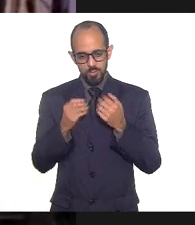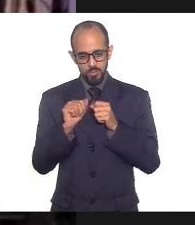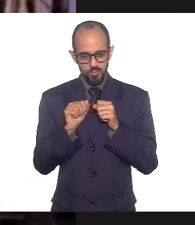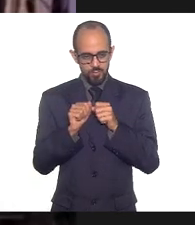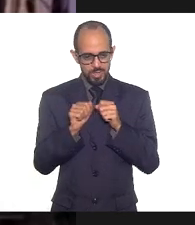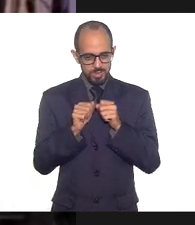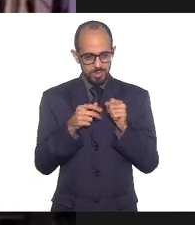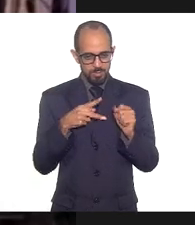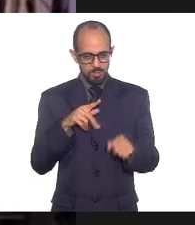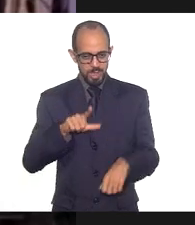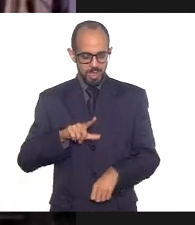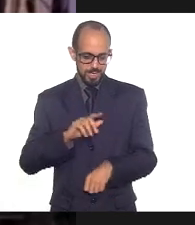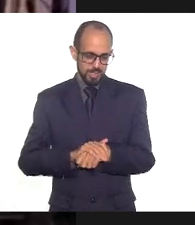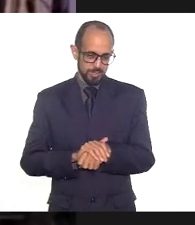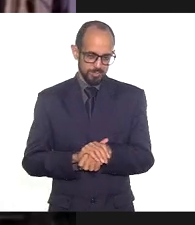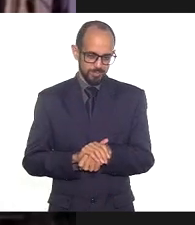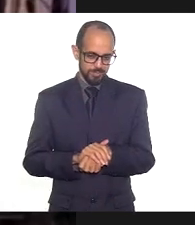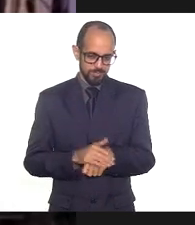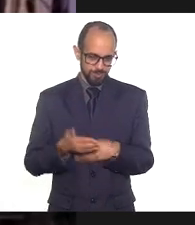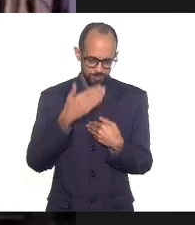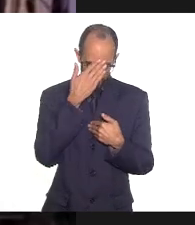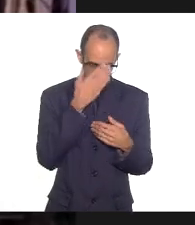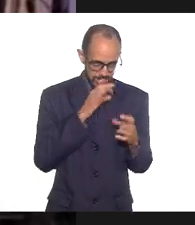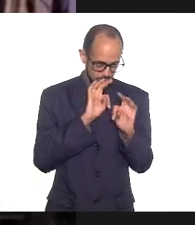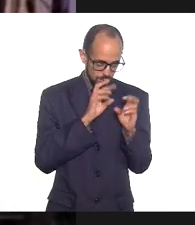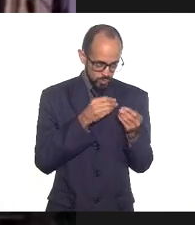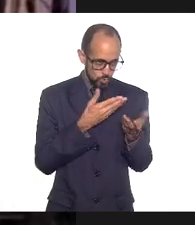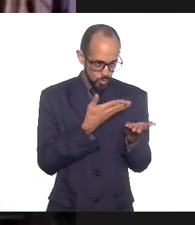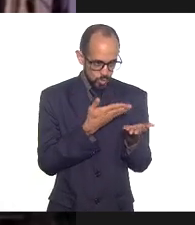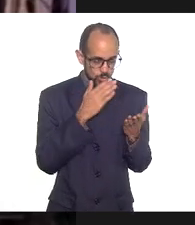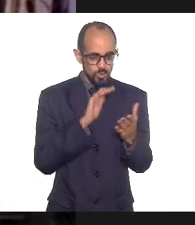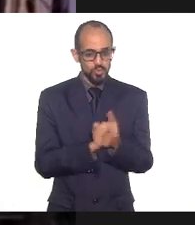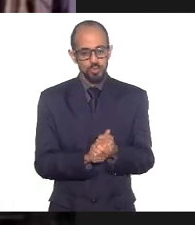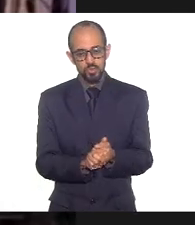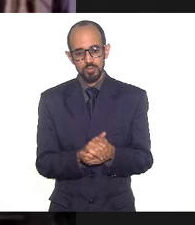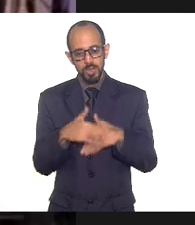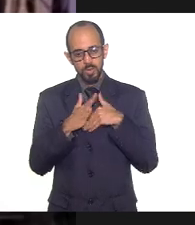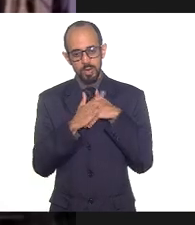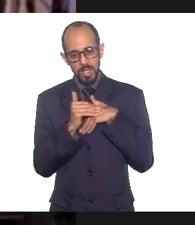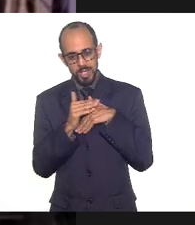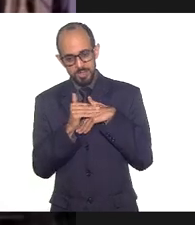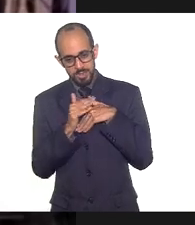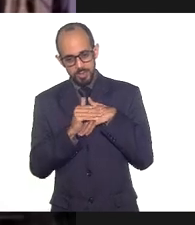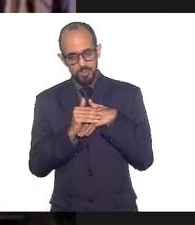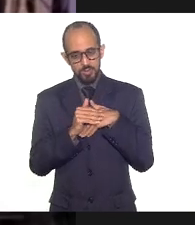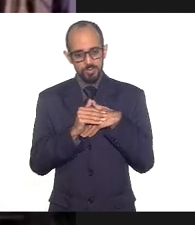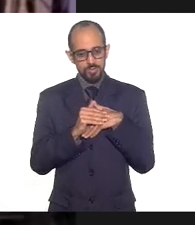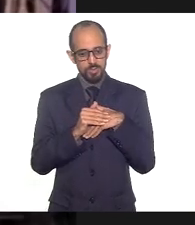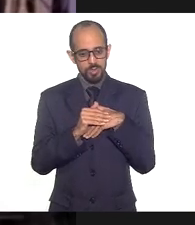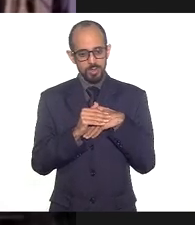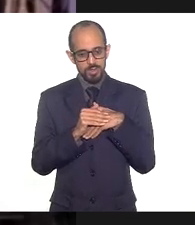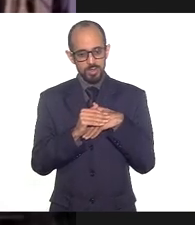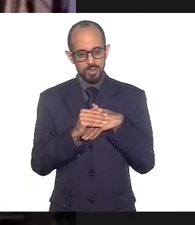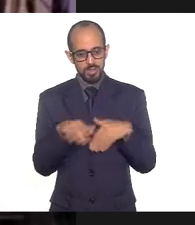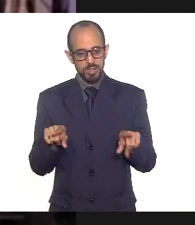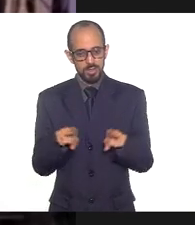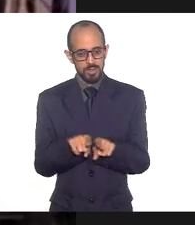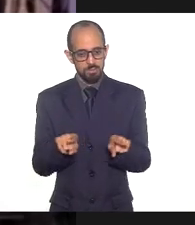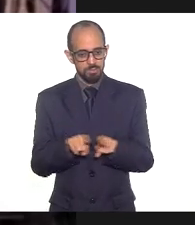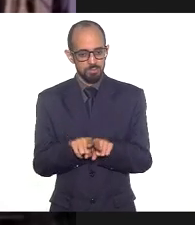processo legislativo Obrigado a todos vocês obrigado por carinho aí fui imenso